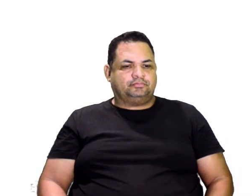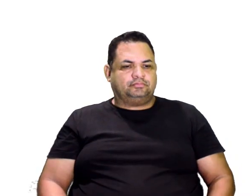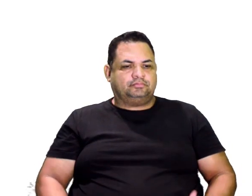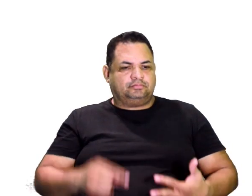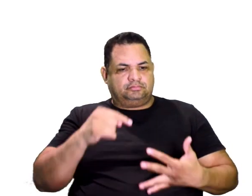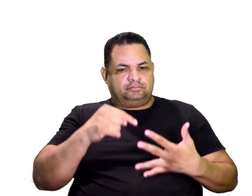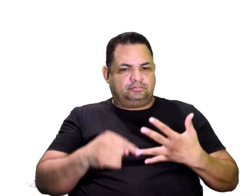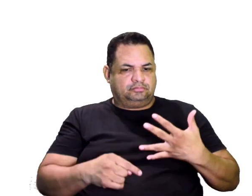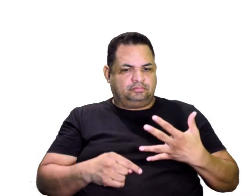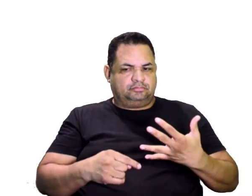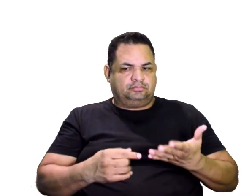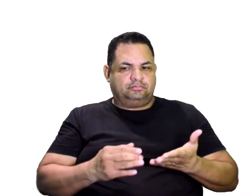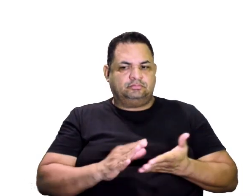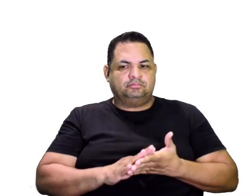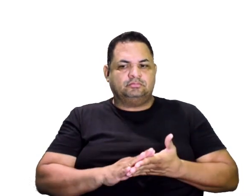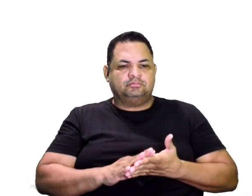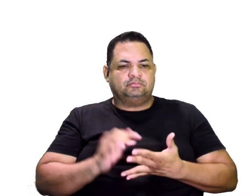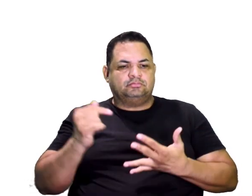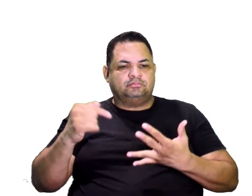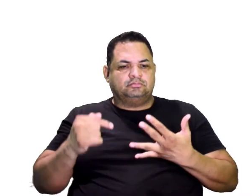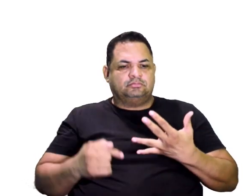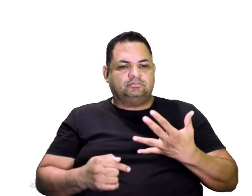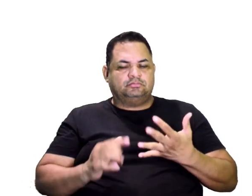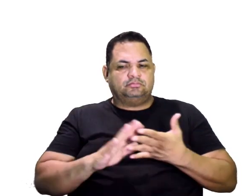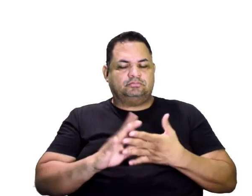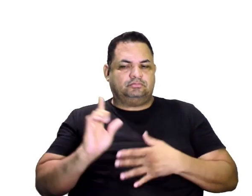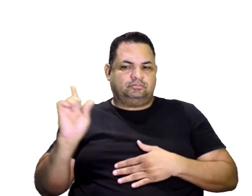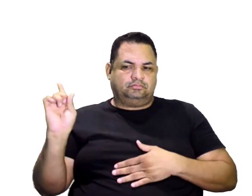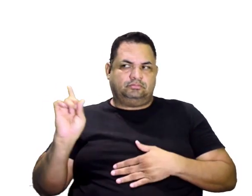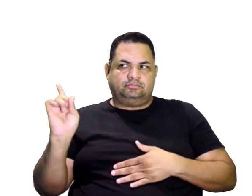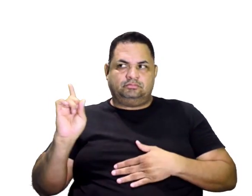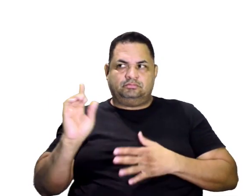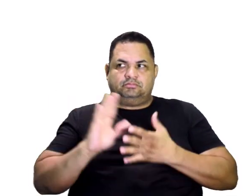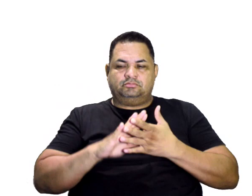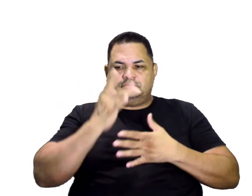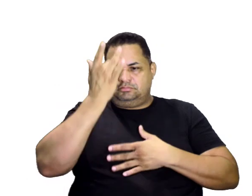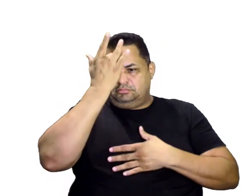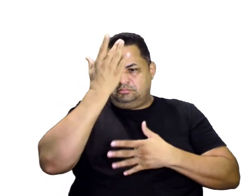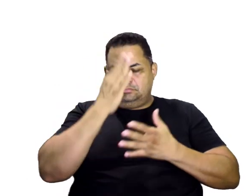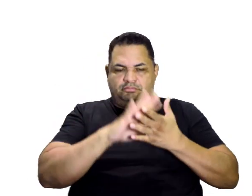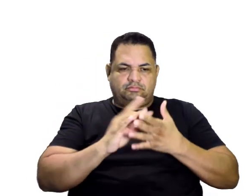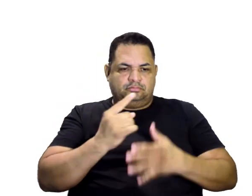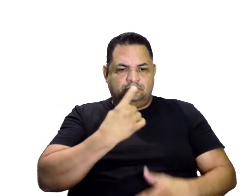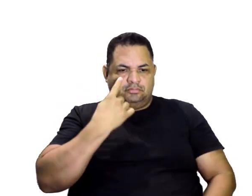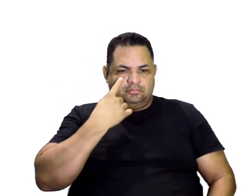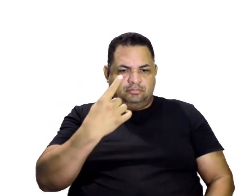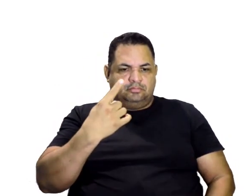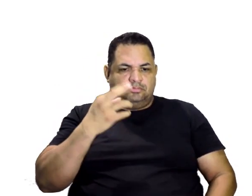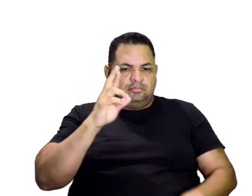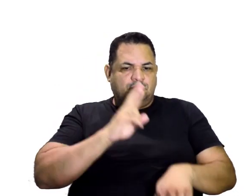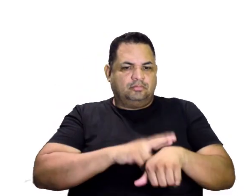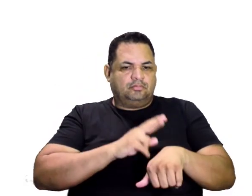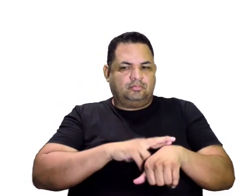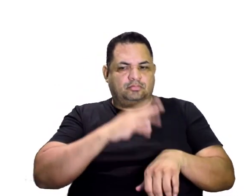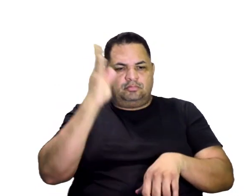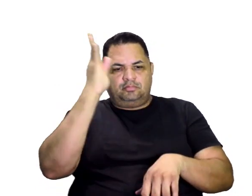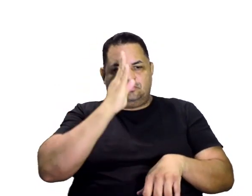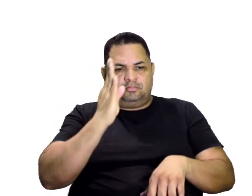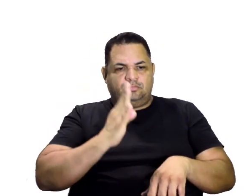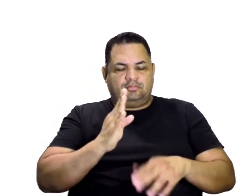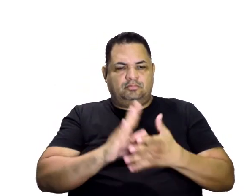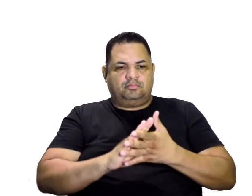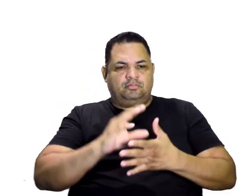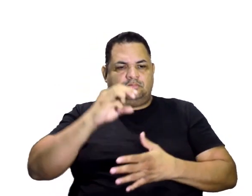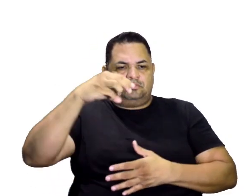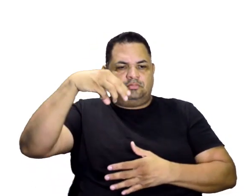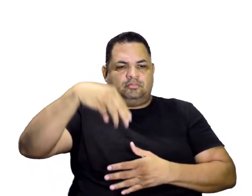rumba, tango, cúmbia. Então nós já aqui facilmente vemos que ritmos brasileiros, você